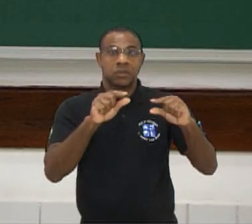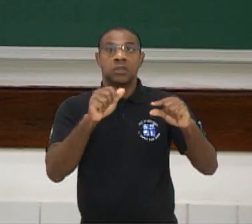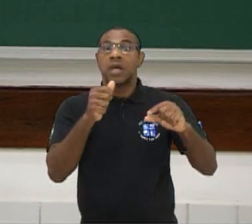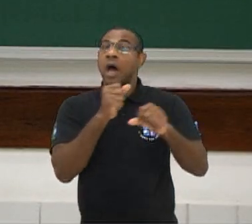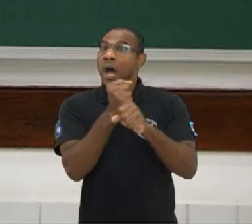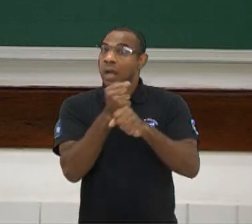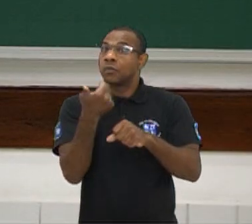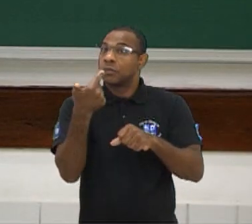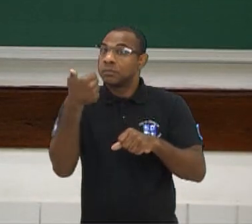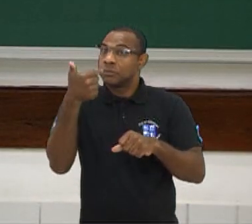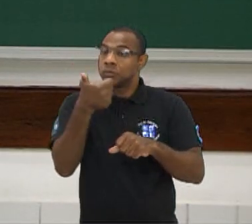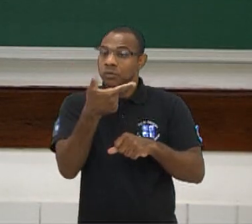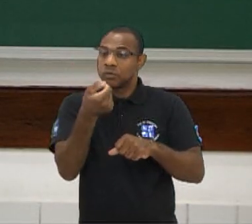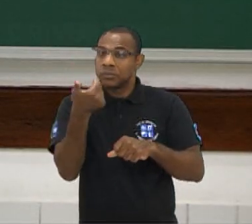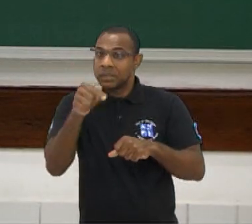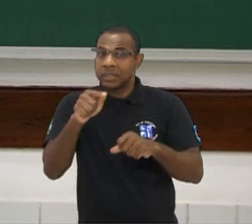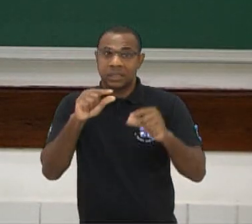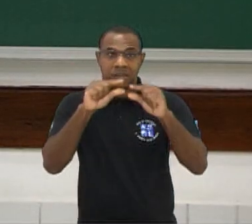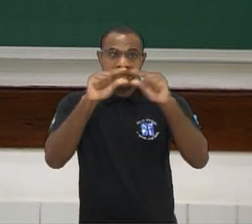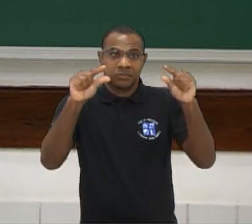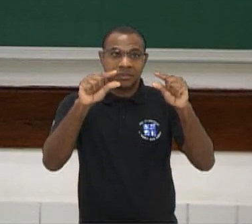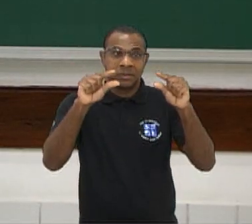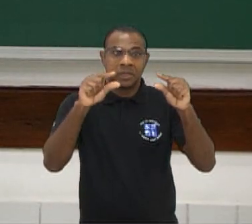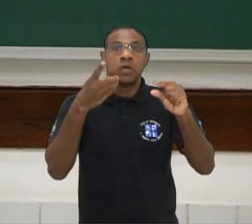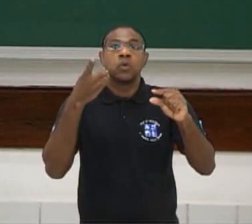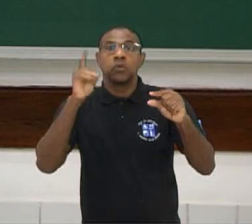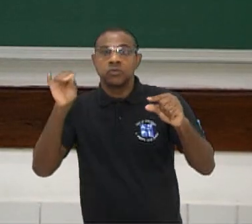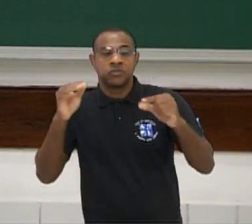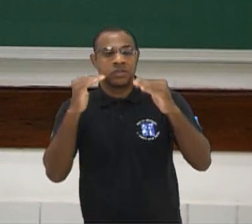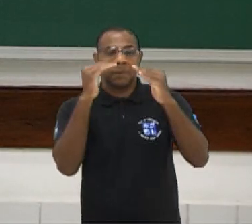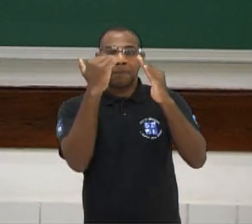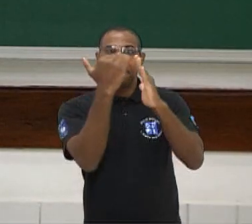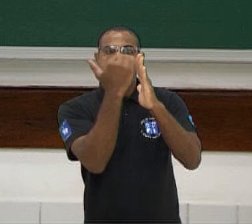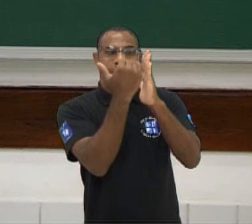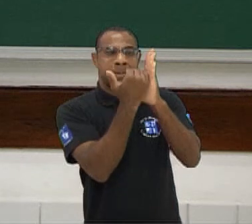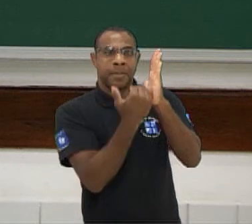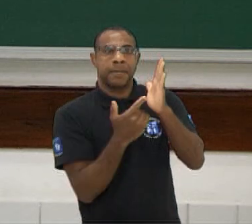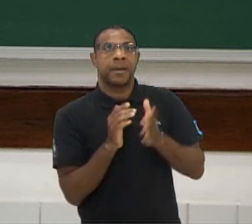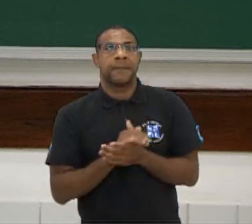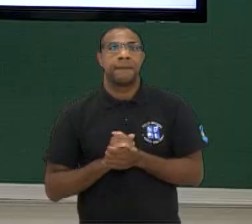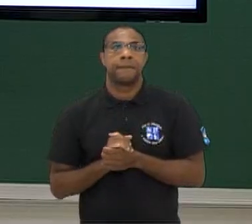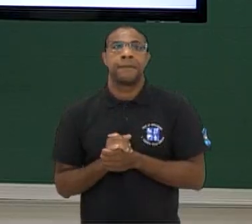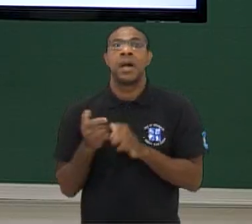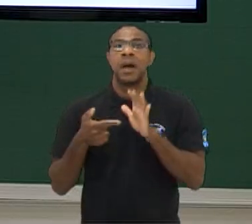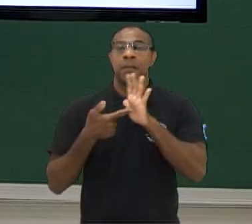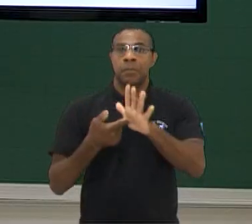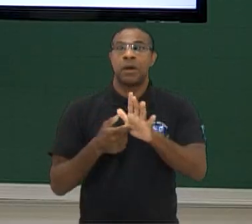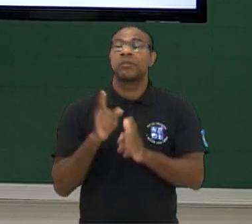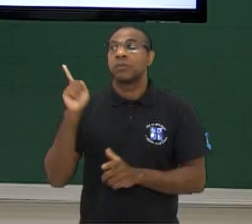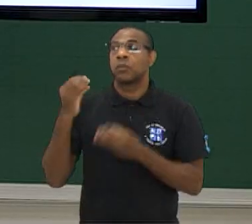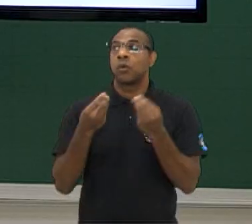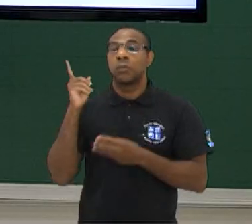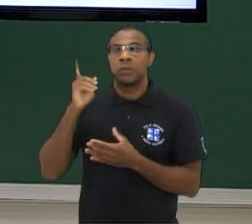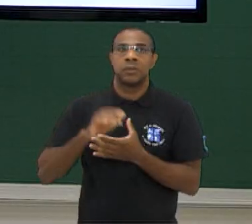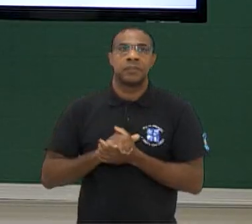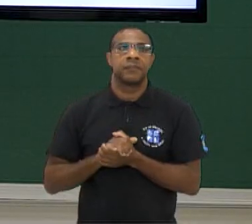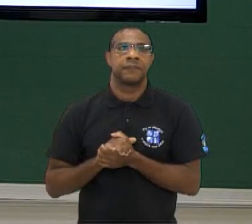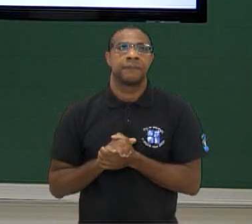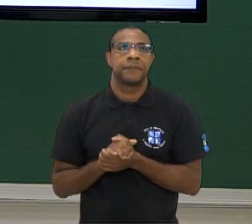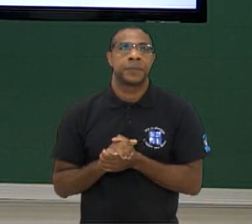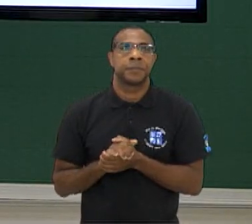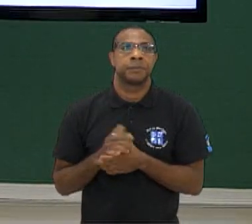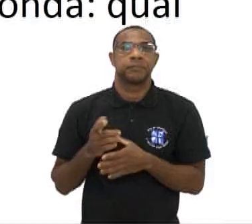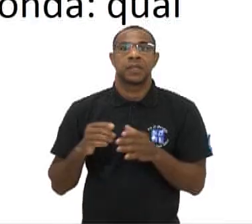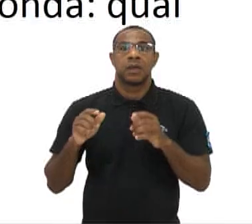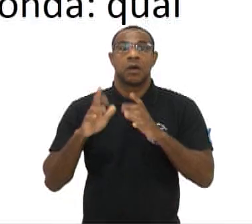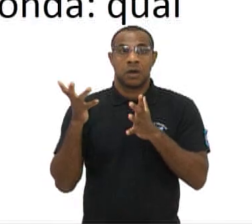2017, certo? Então, esse é o suporte, aparece assim lá no site. Trouxe para vocês já